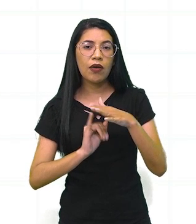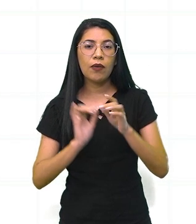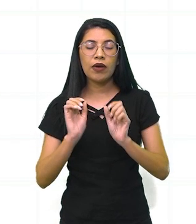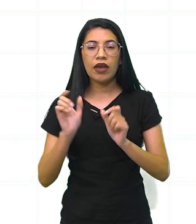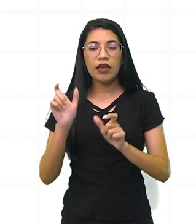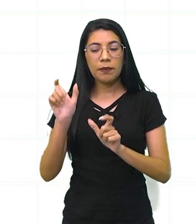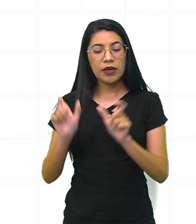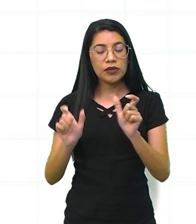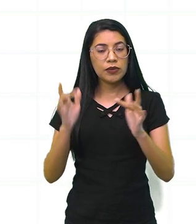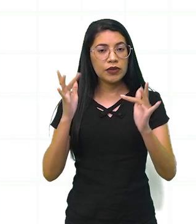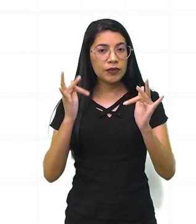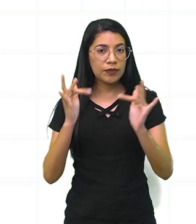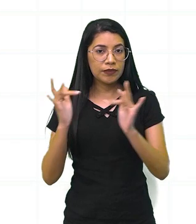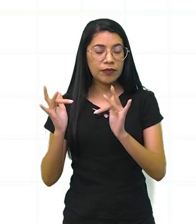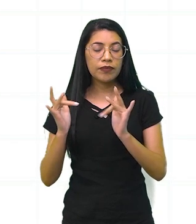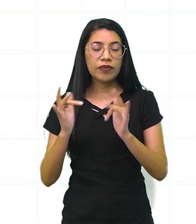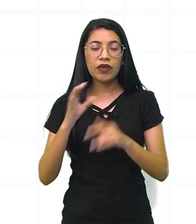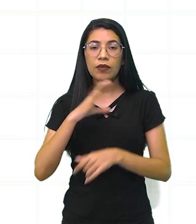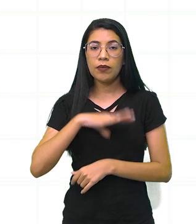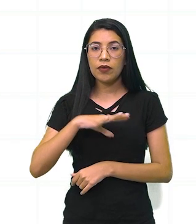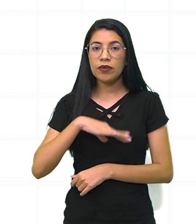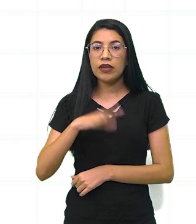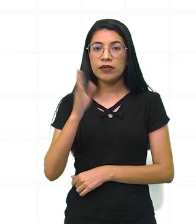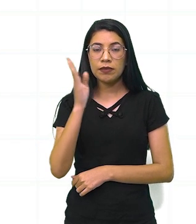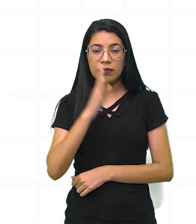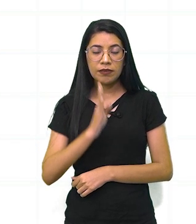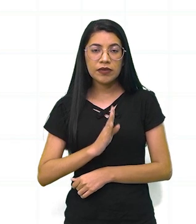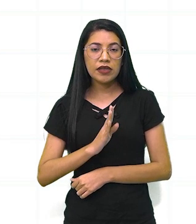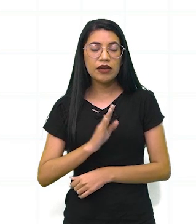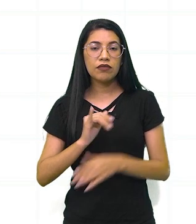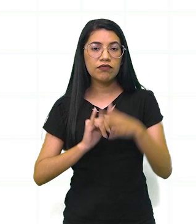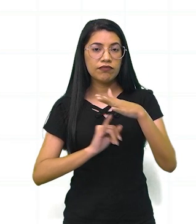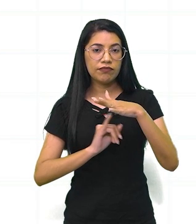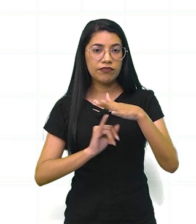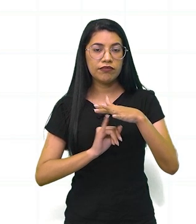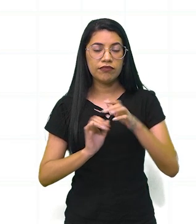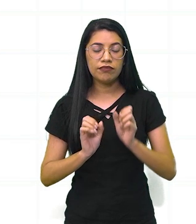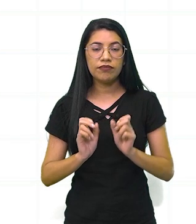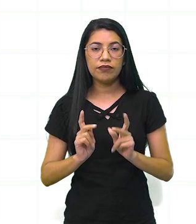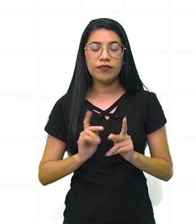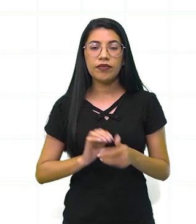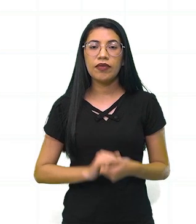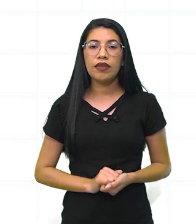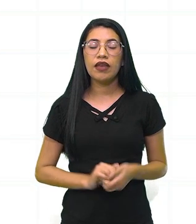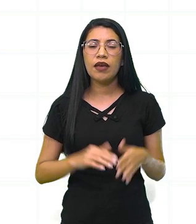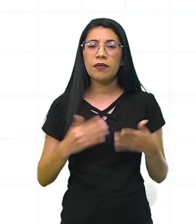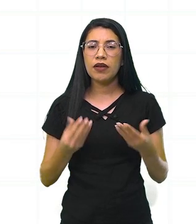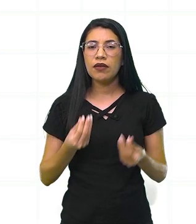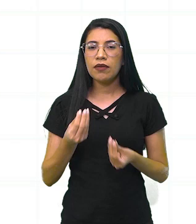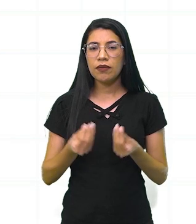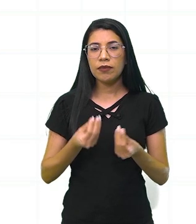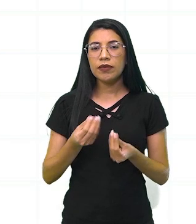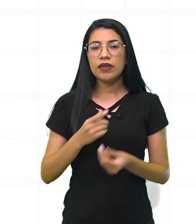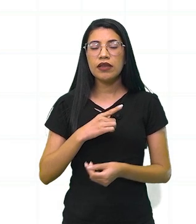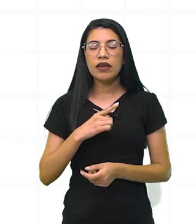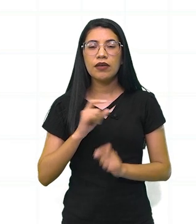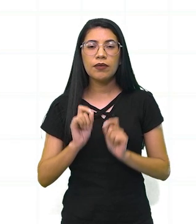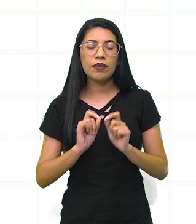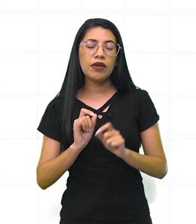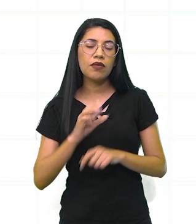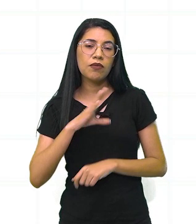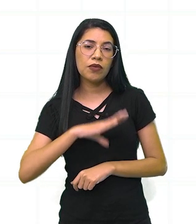namorados é o português brasileiro informal certo quando é que eu tenho então aí o português